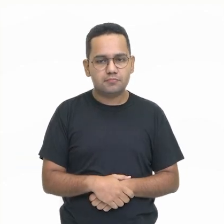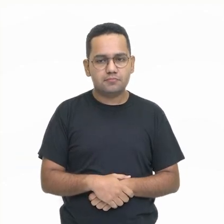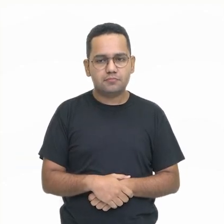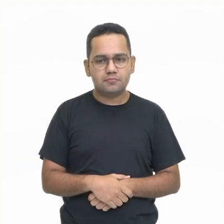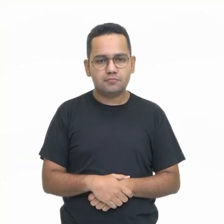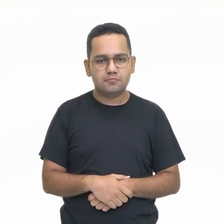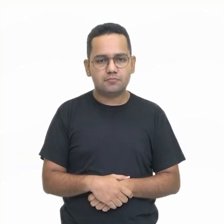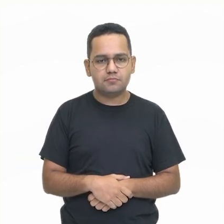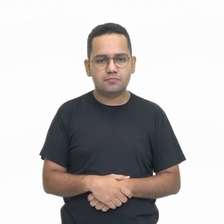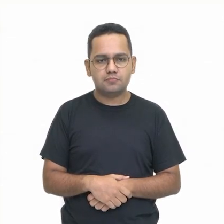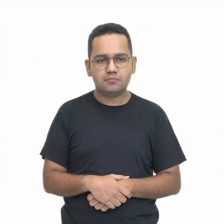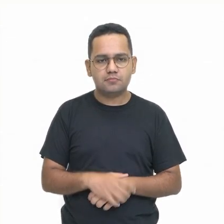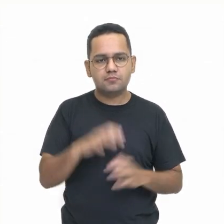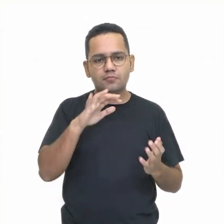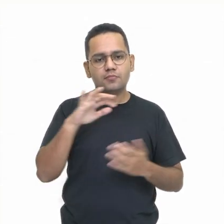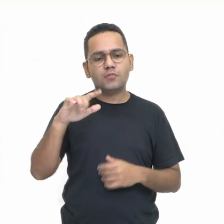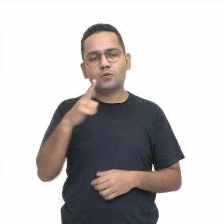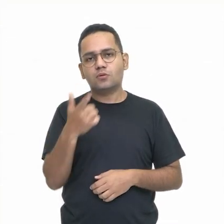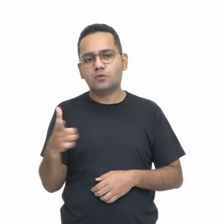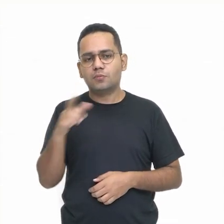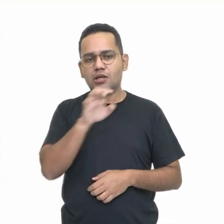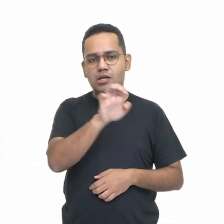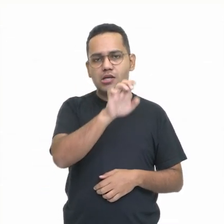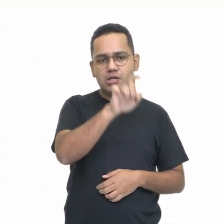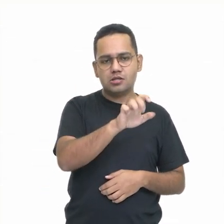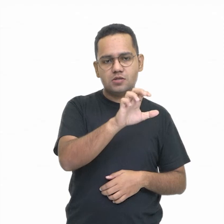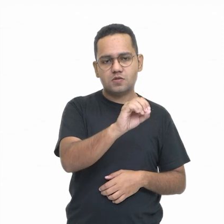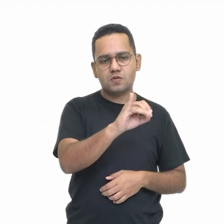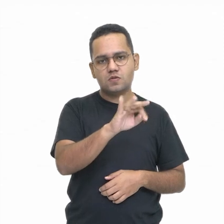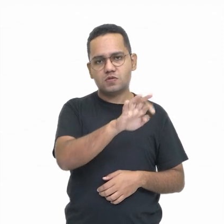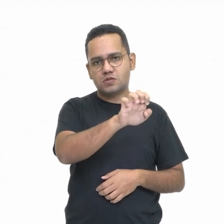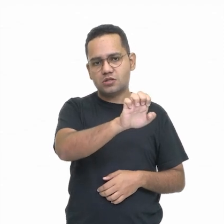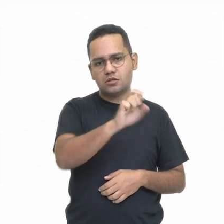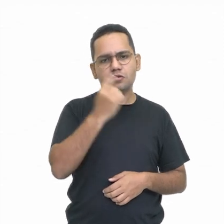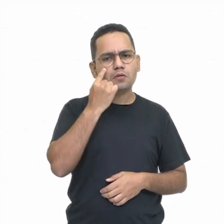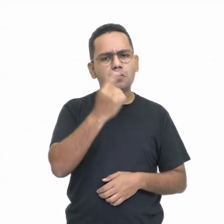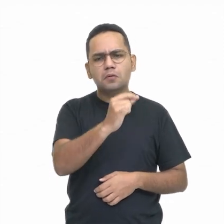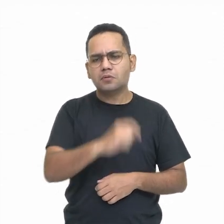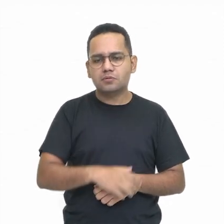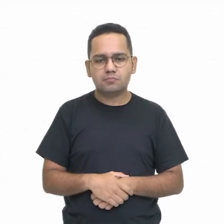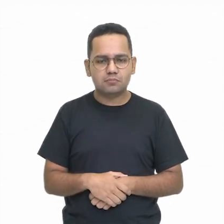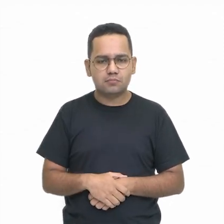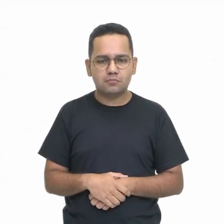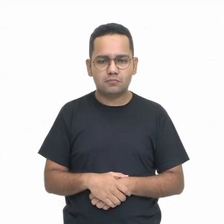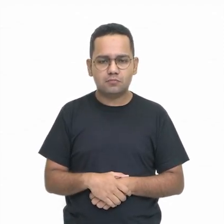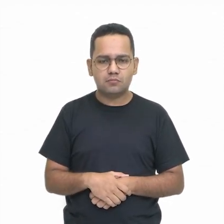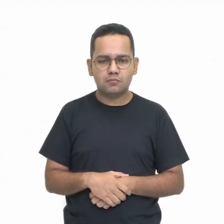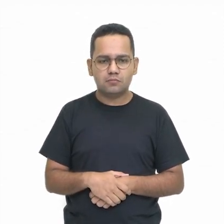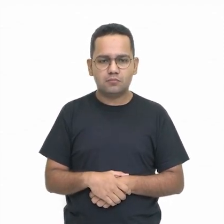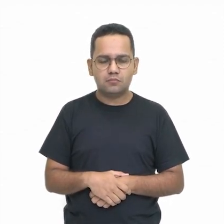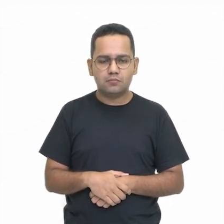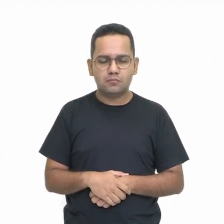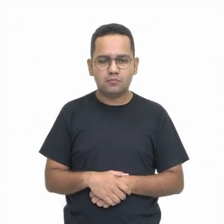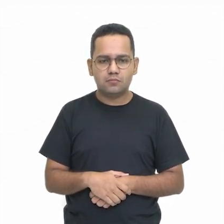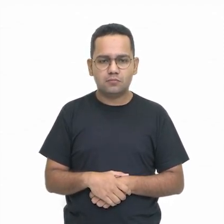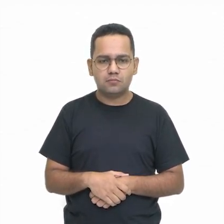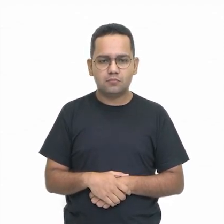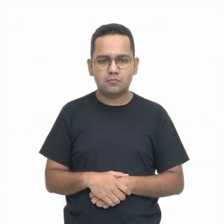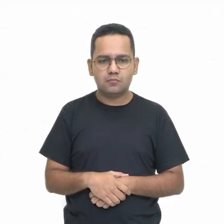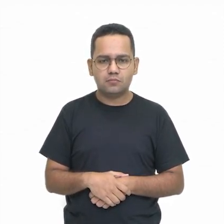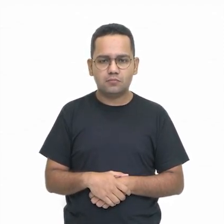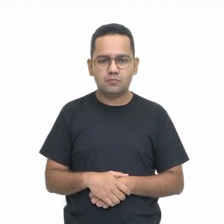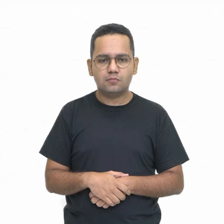de exocitose, que é o processo de eliminação de